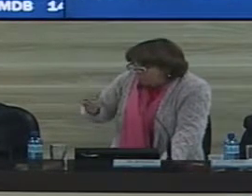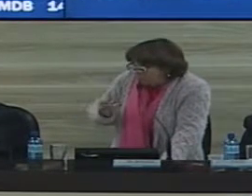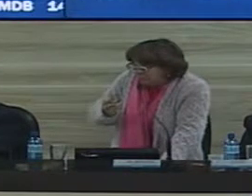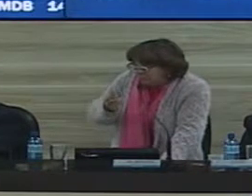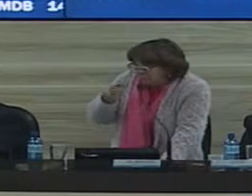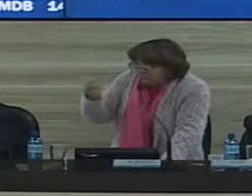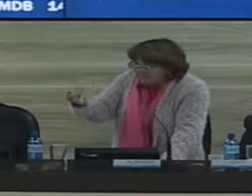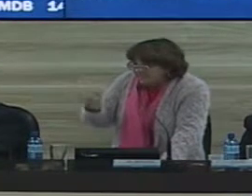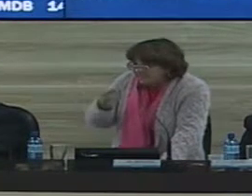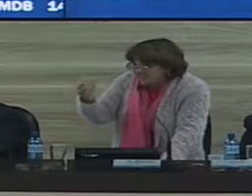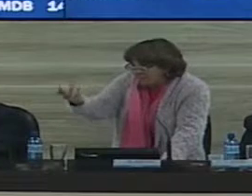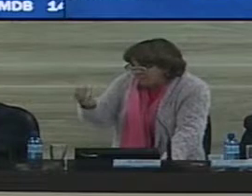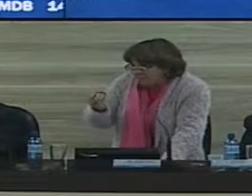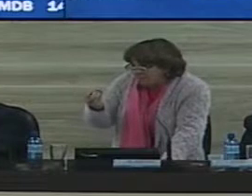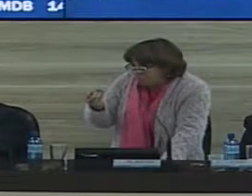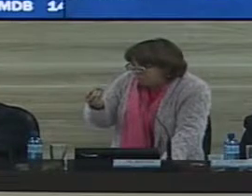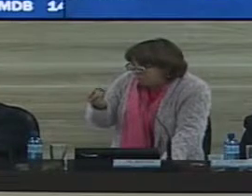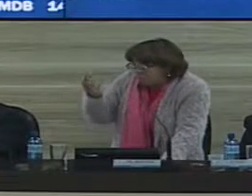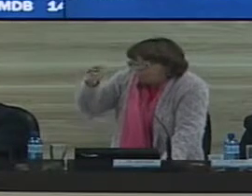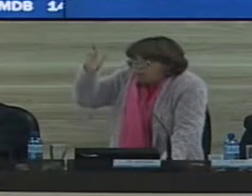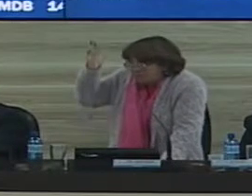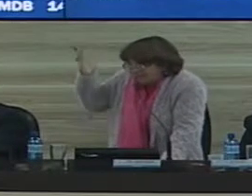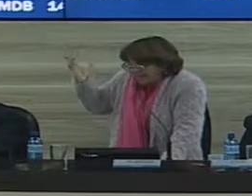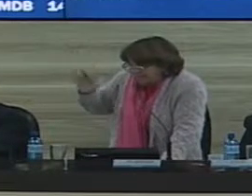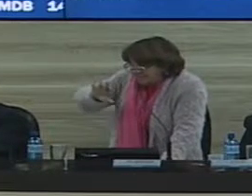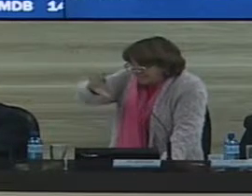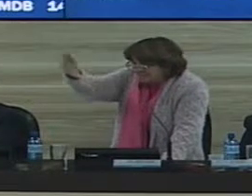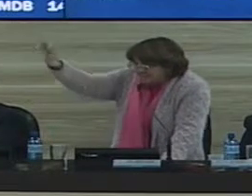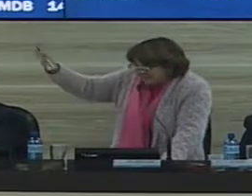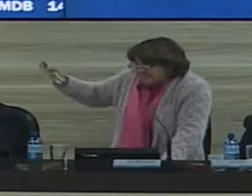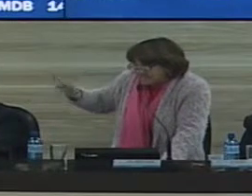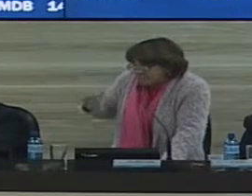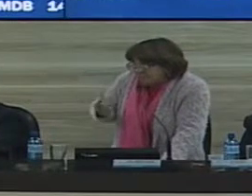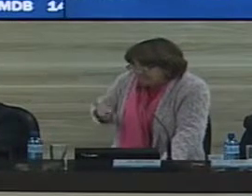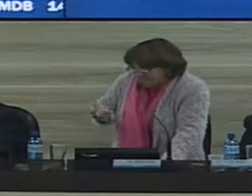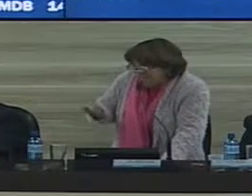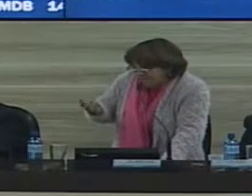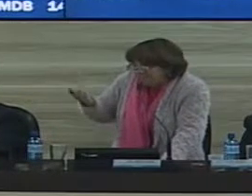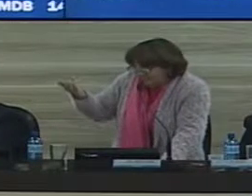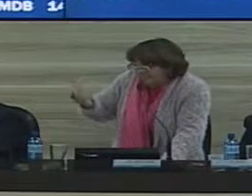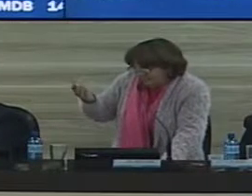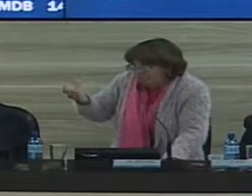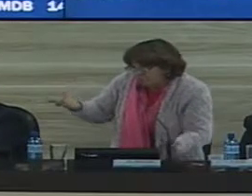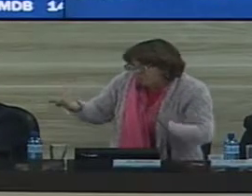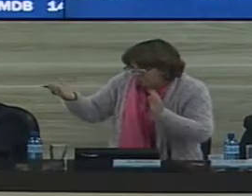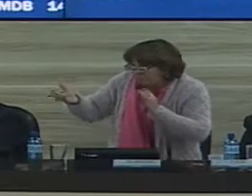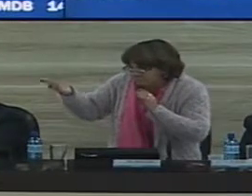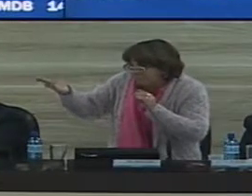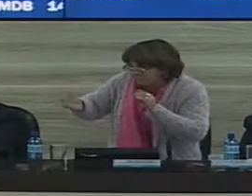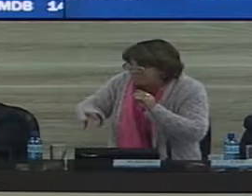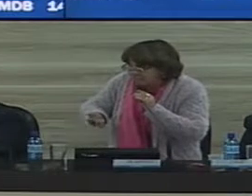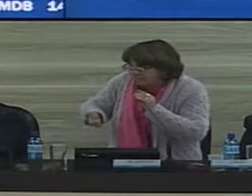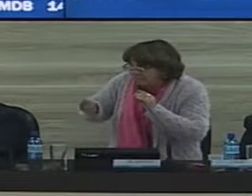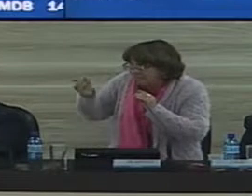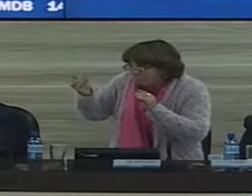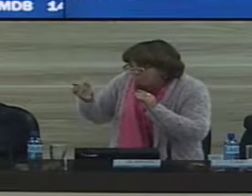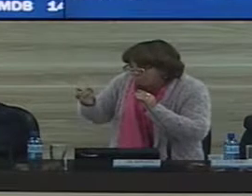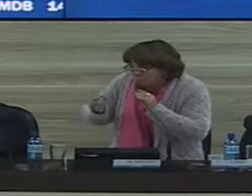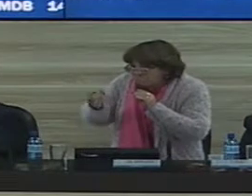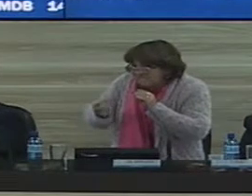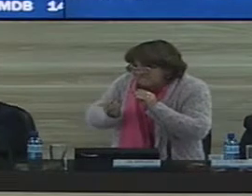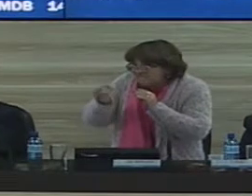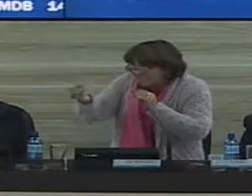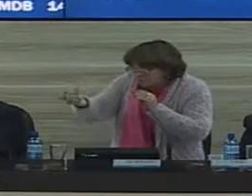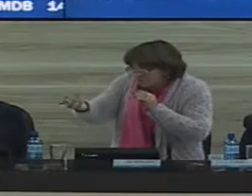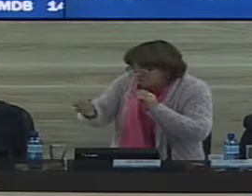não pensa como você a oportunidade vamos assim que ela seja bem ampla nem só para complementar quando a gente fala de